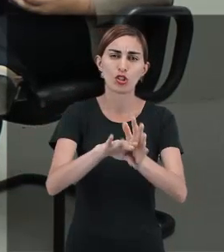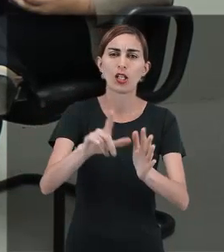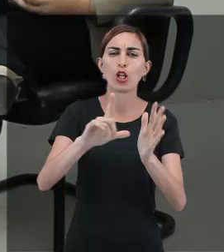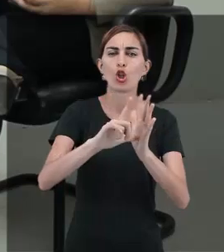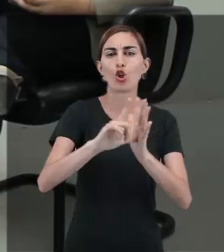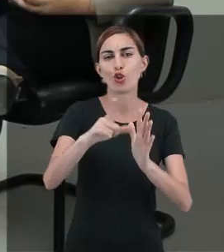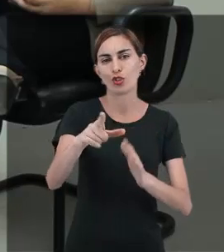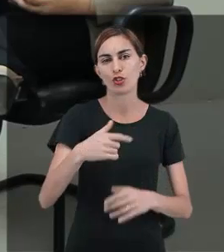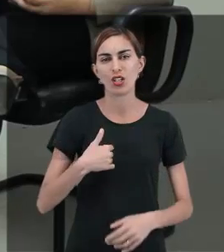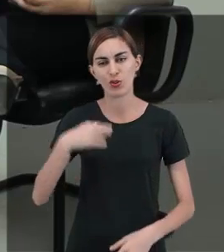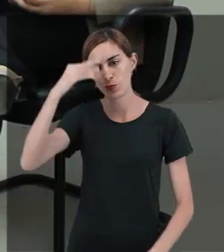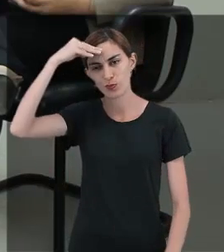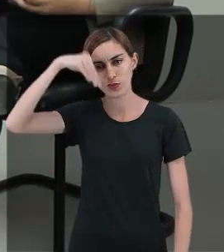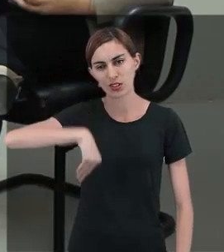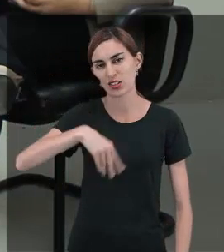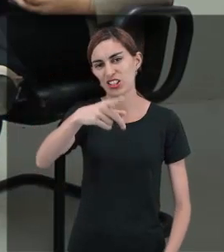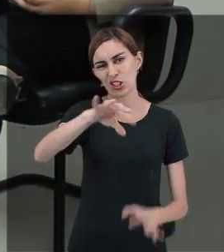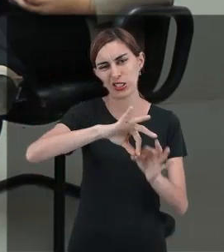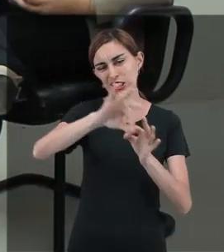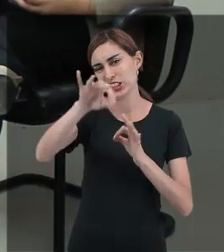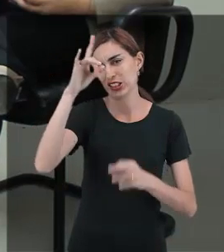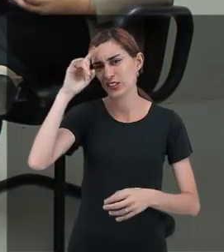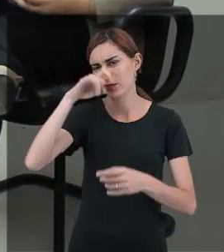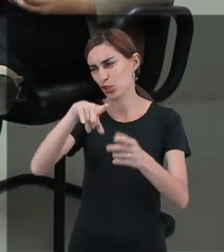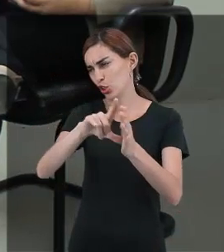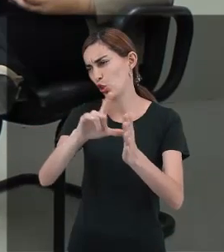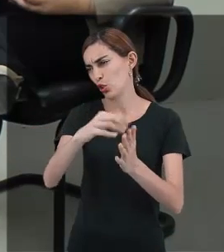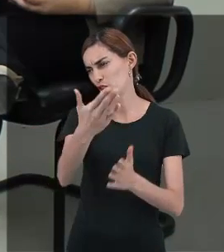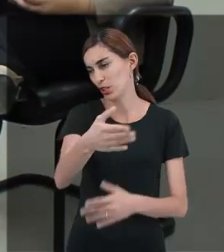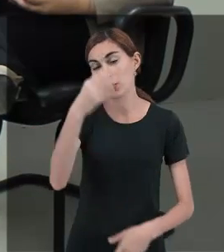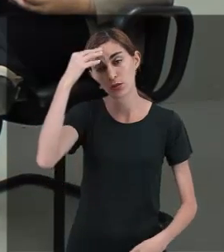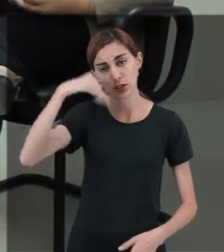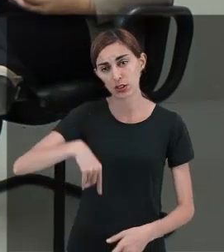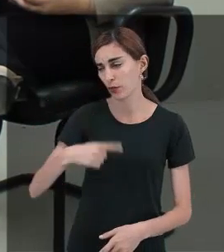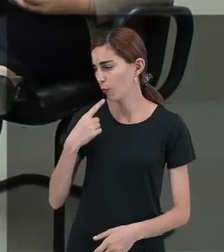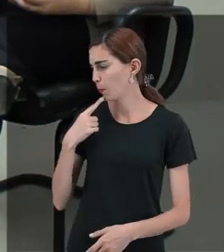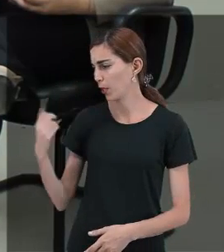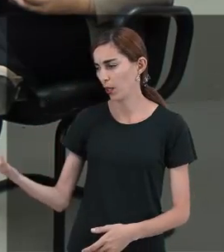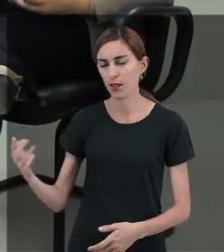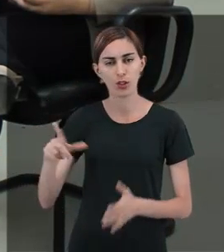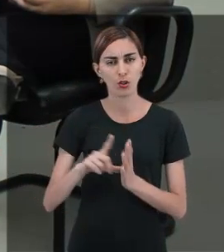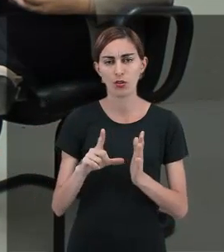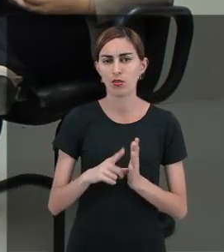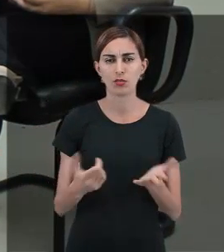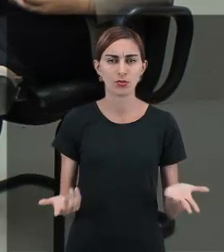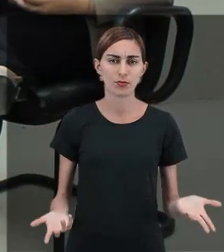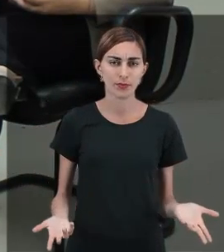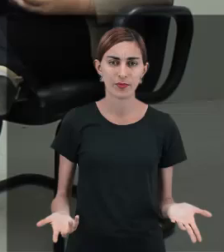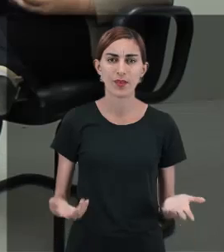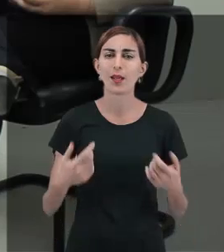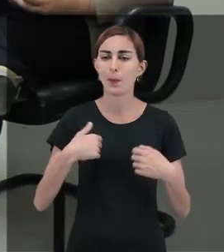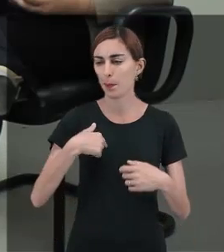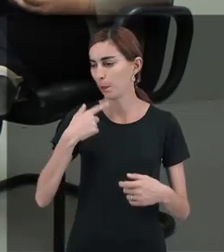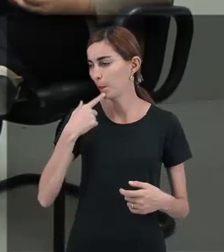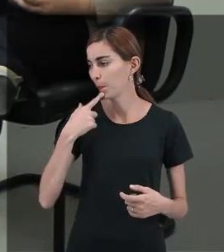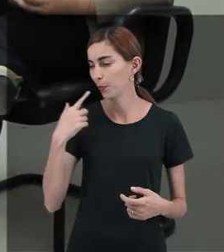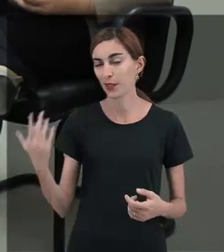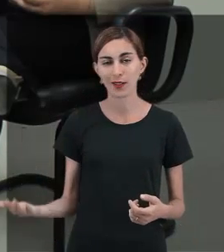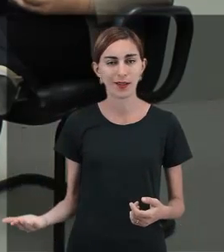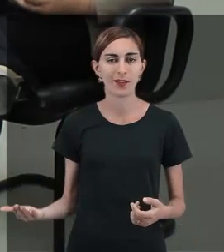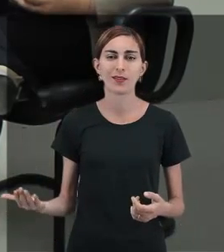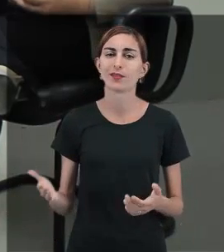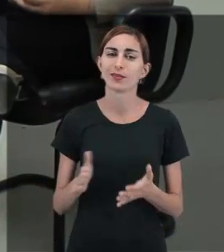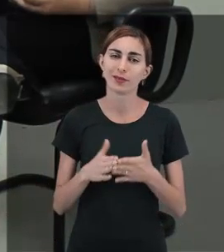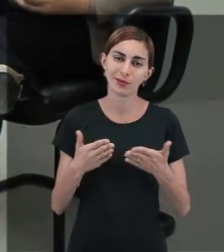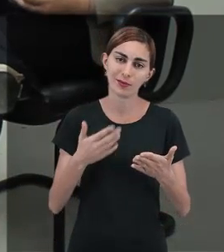sinto à vontade, eu desisto da loja. Eu desisto dela e vou para uma outra. Então eu preciso ter um trânsito da loja e o melhor produto tem que ser aquele que está no final da loja, porque eu preciso percorrer